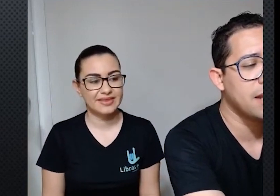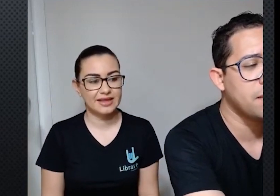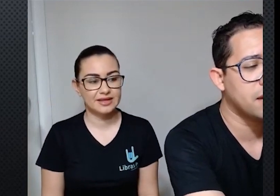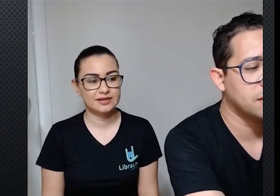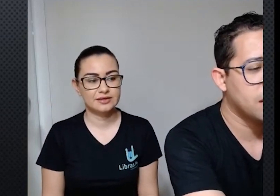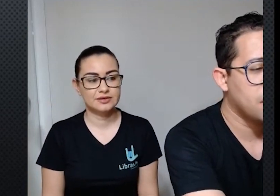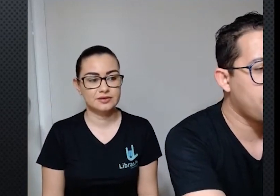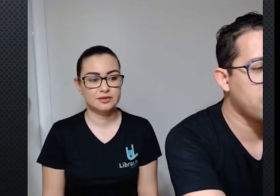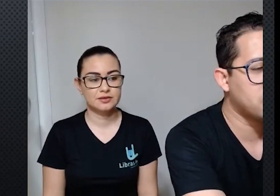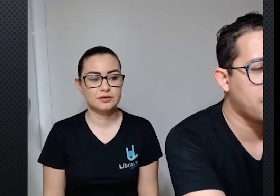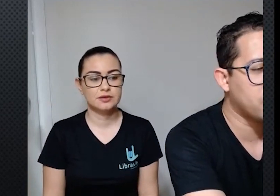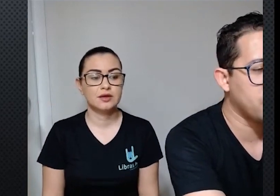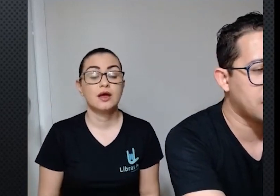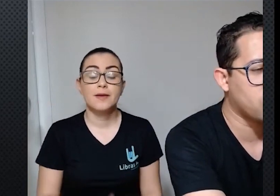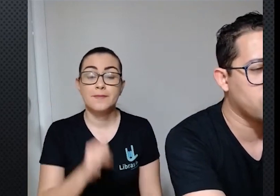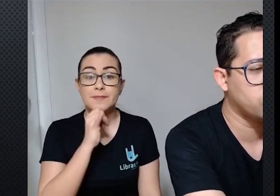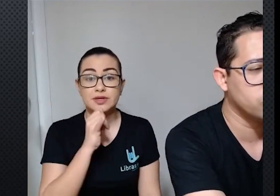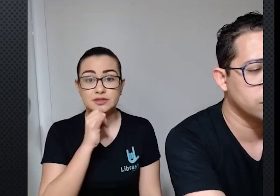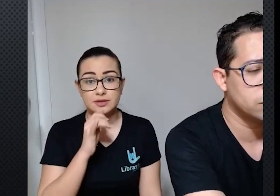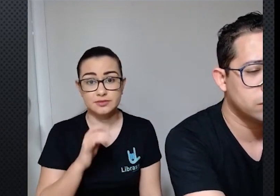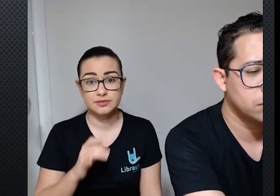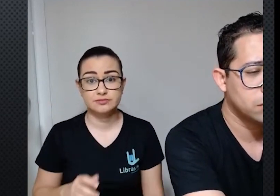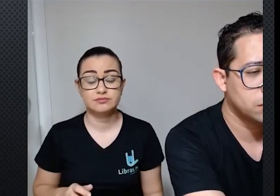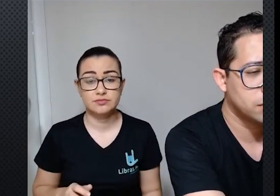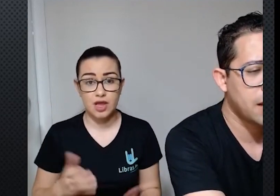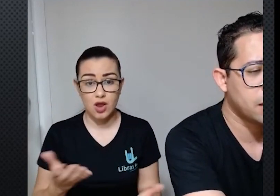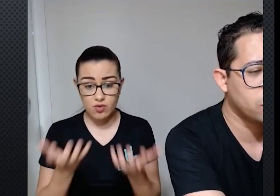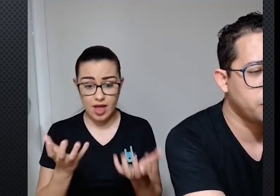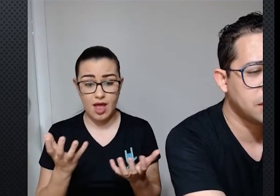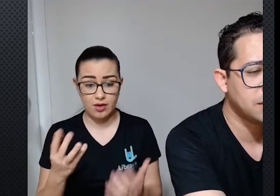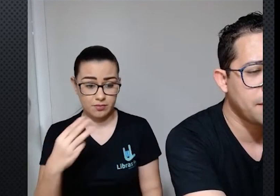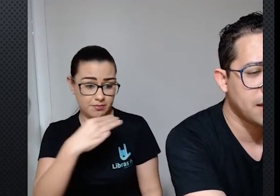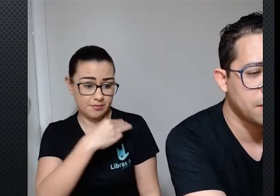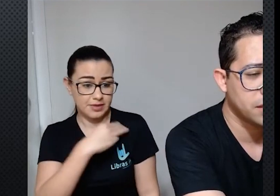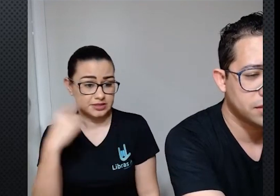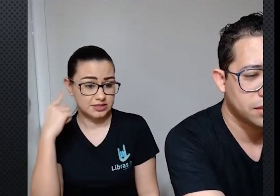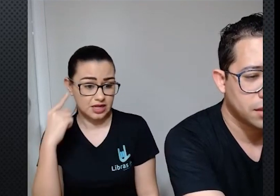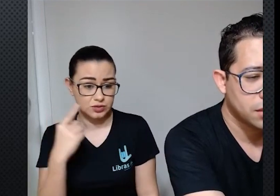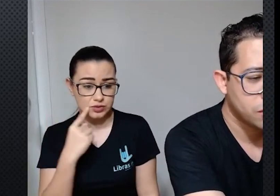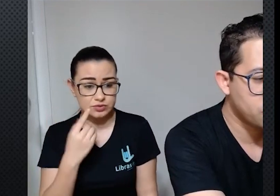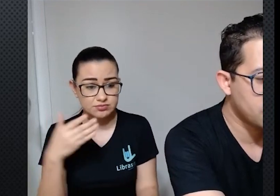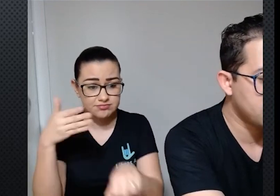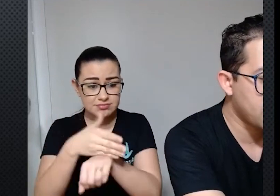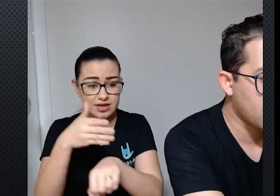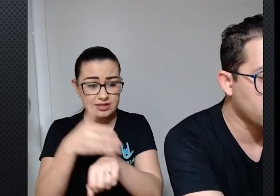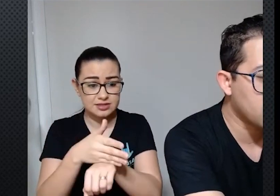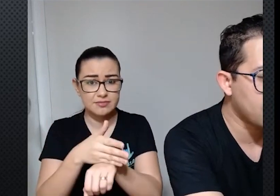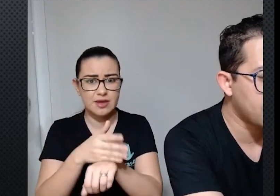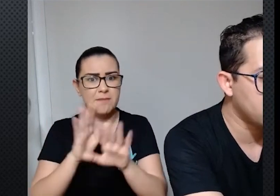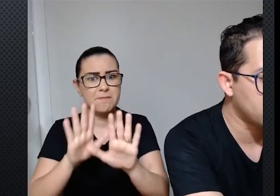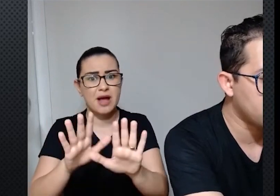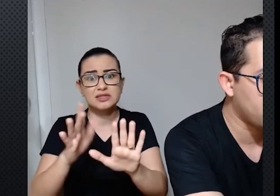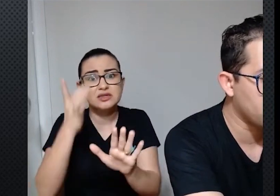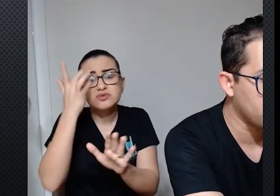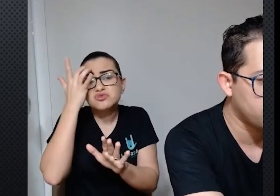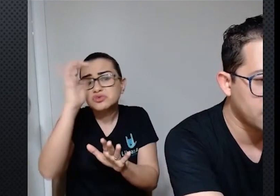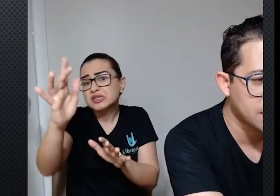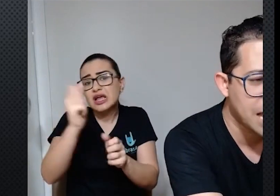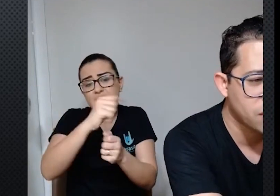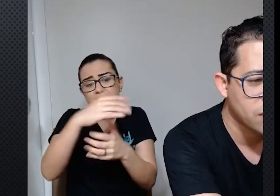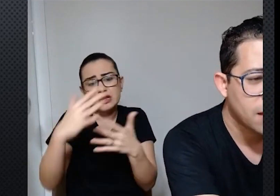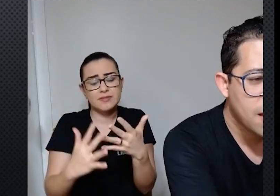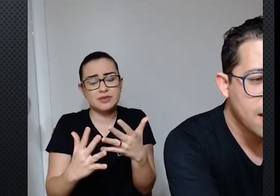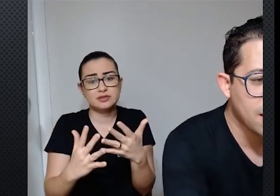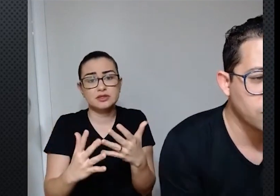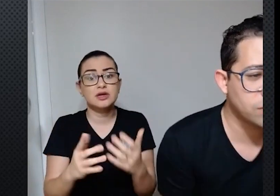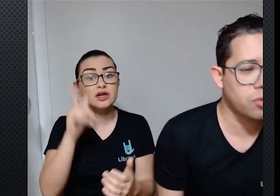saber Libras para participar do Ministério com Surdos, certo? Não precisa saber Libras. Gesiel não acredita, está falando isso,